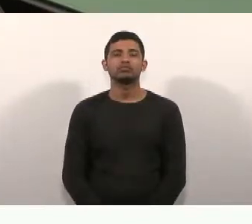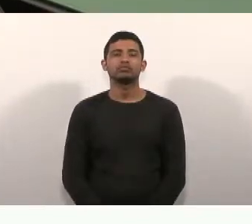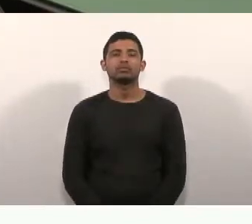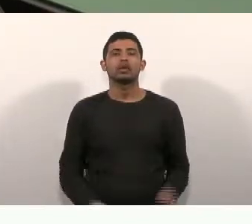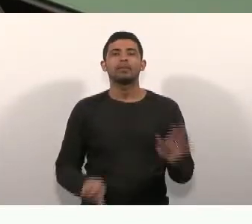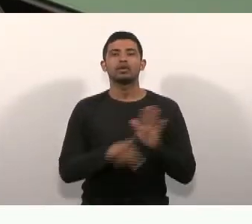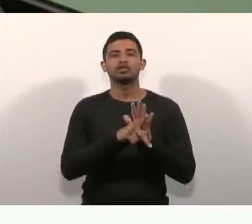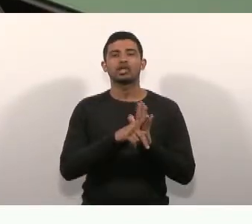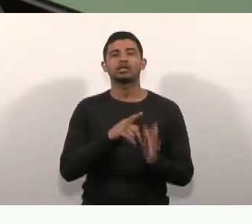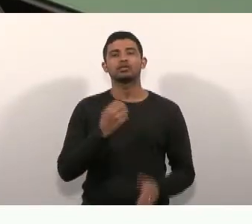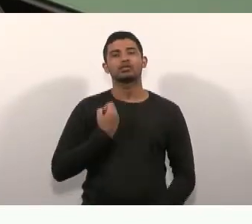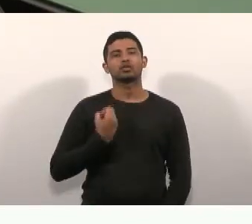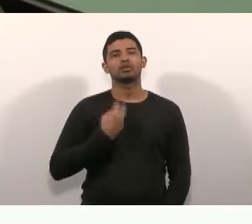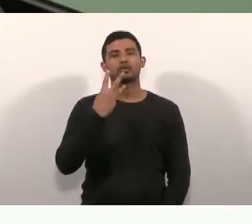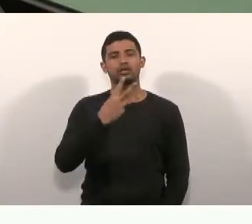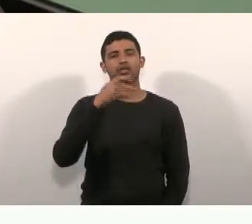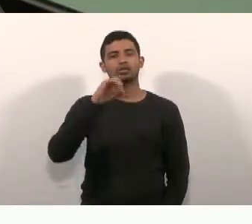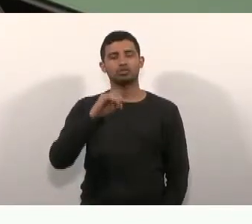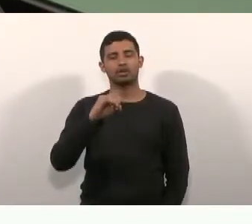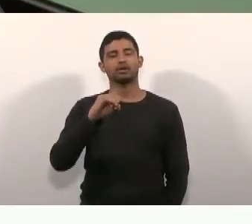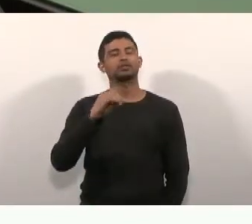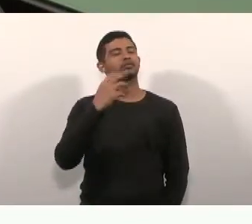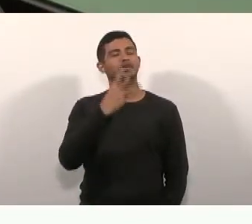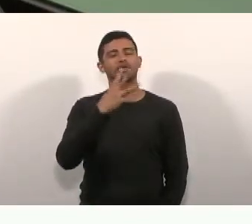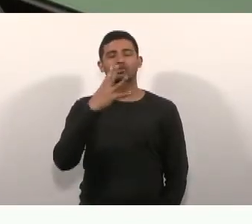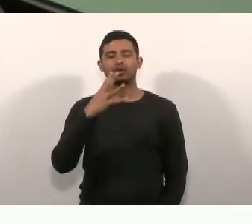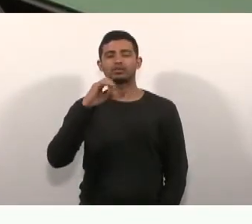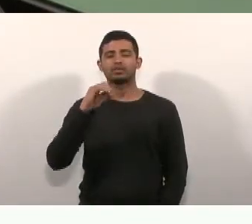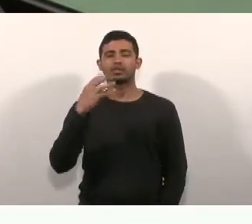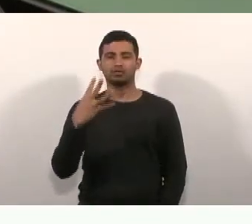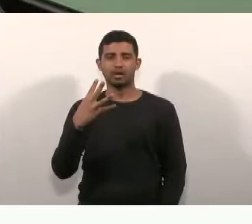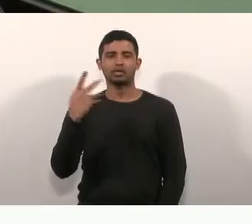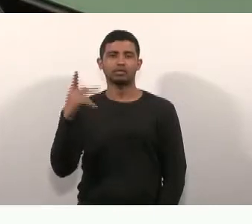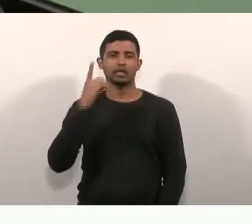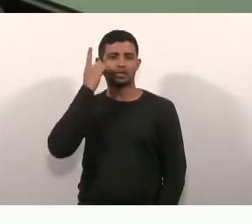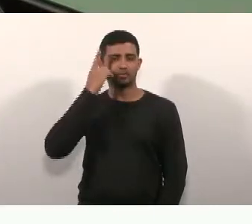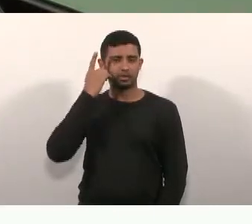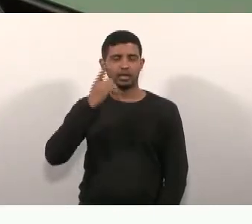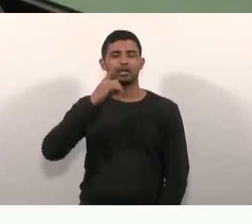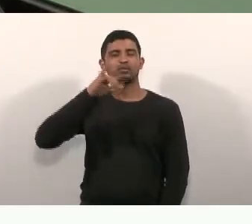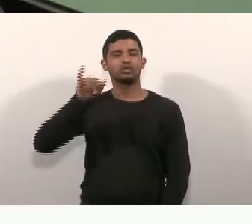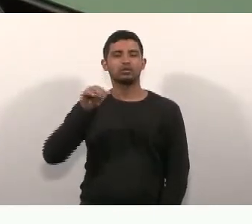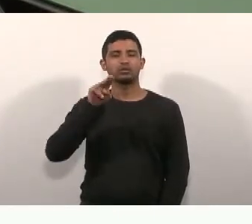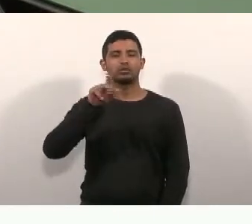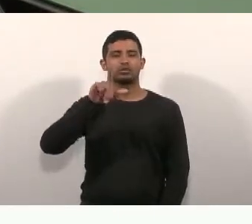projeto 3404 de 2017, de autoria do deputado Dr. Giulianelli.